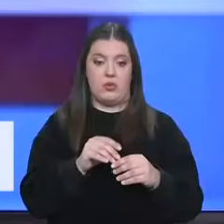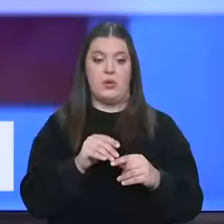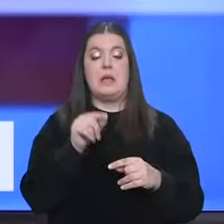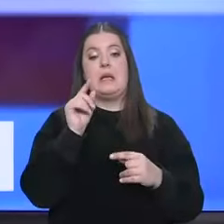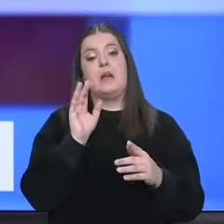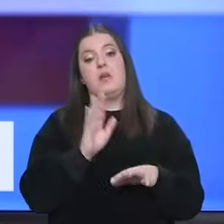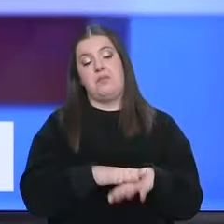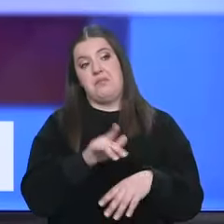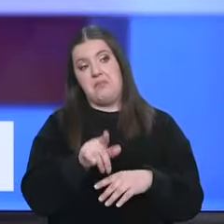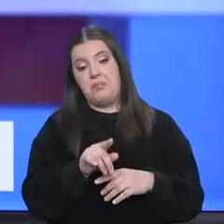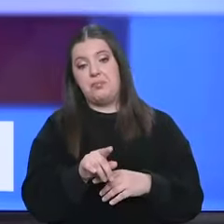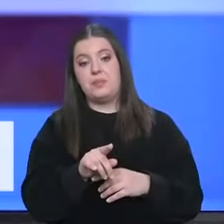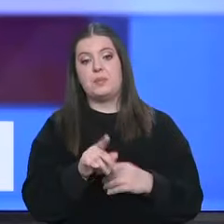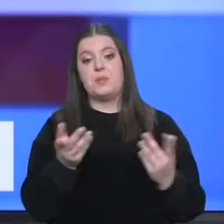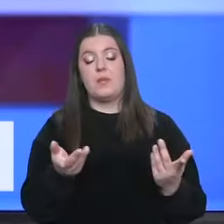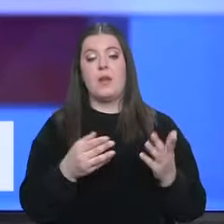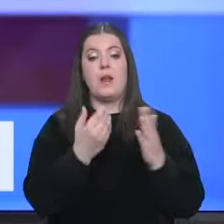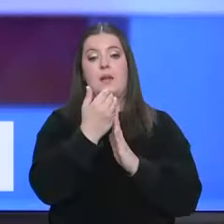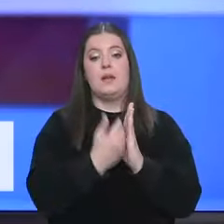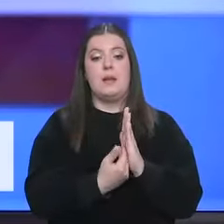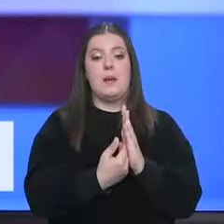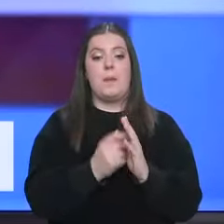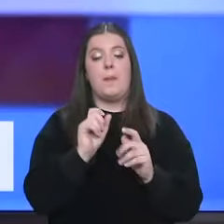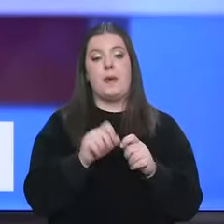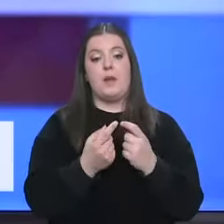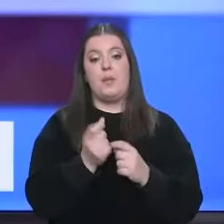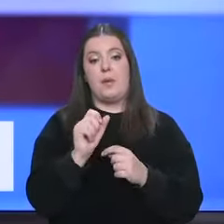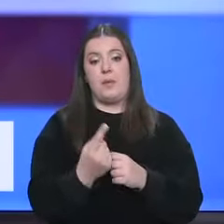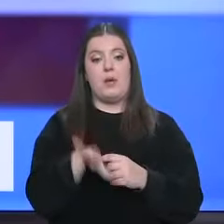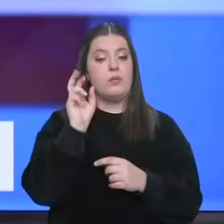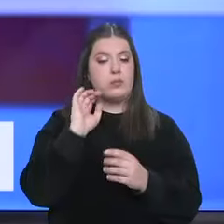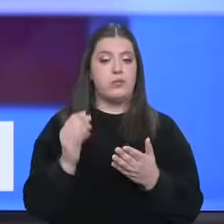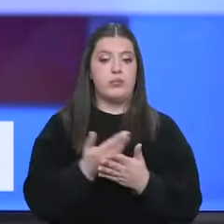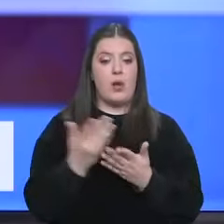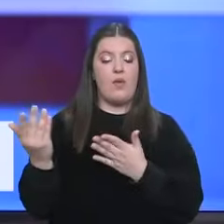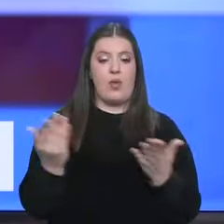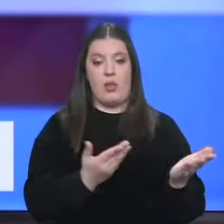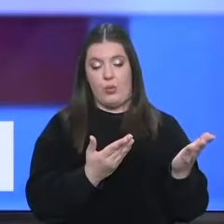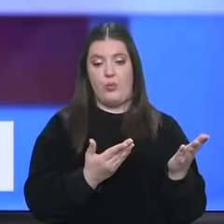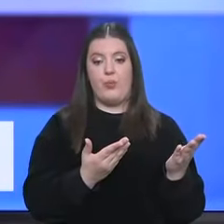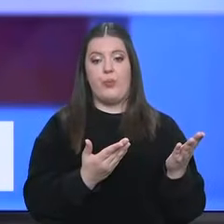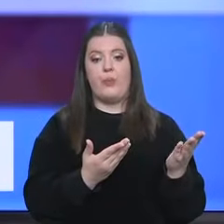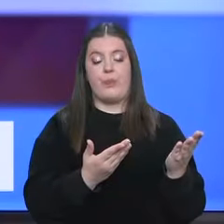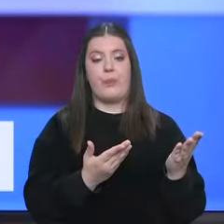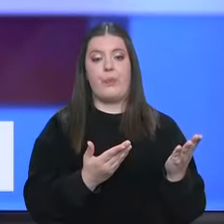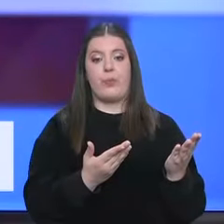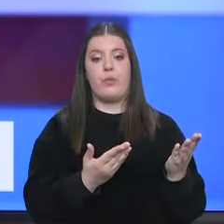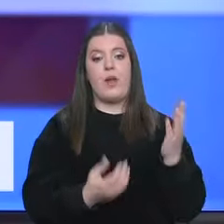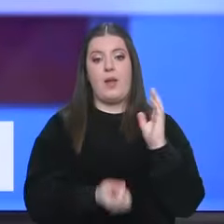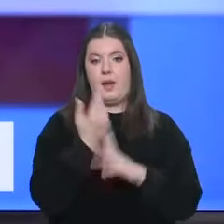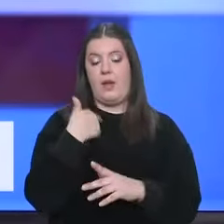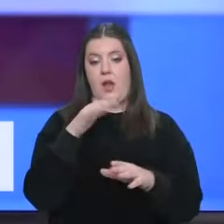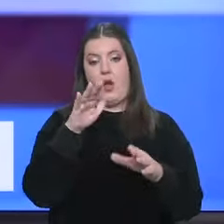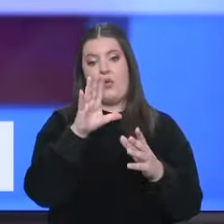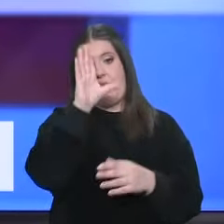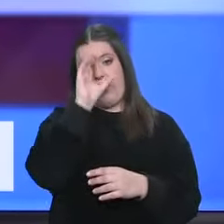caso é na Constituição o primeiro partido que deve ser ouvido e convidado a a eh a formar governo sendo